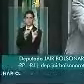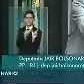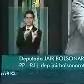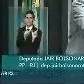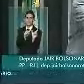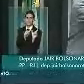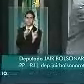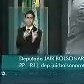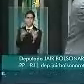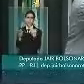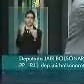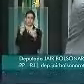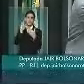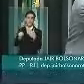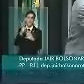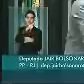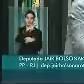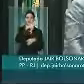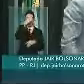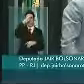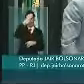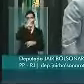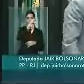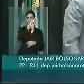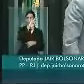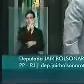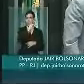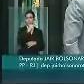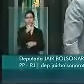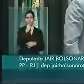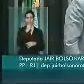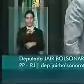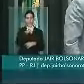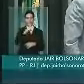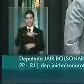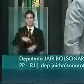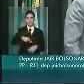Fidel Castro entregou para